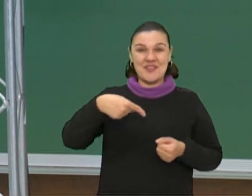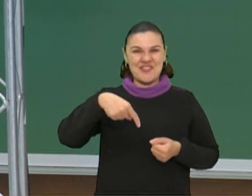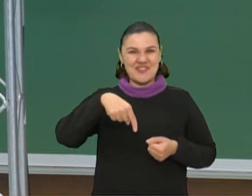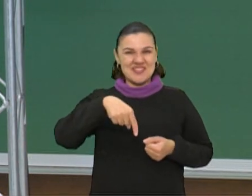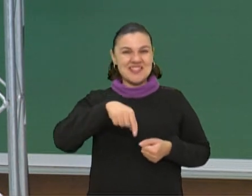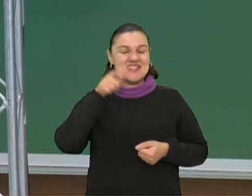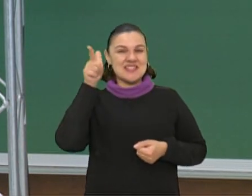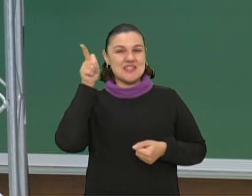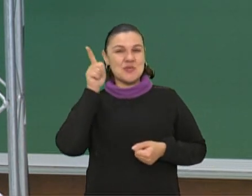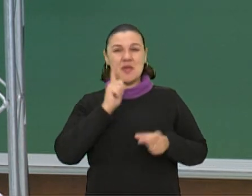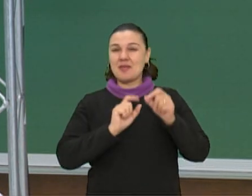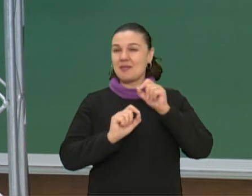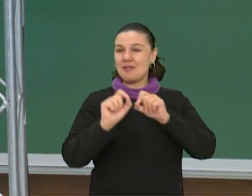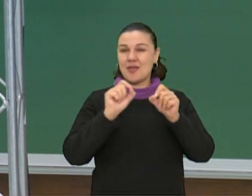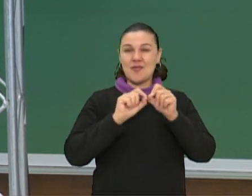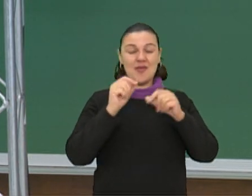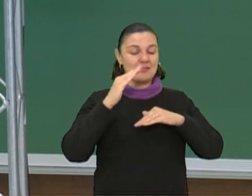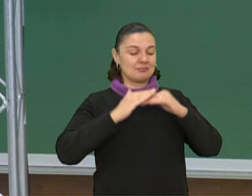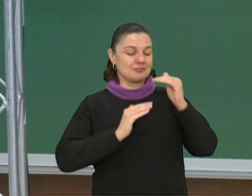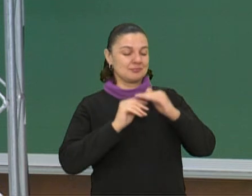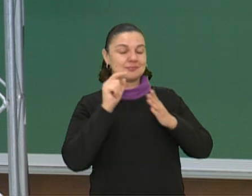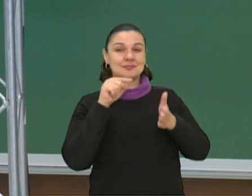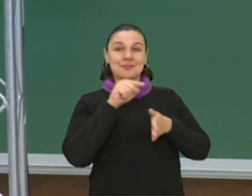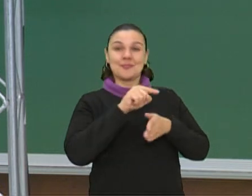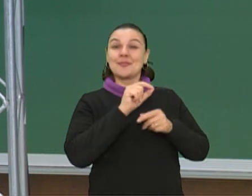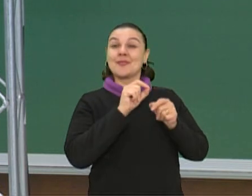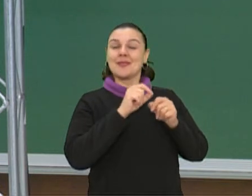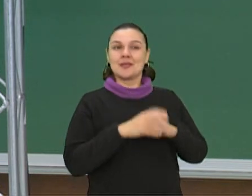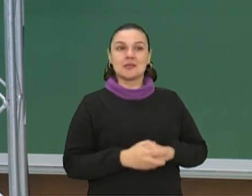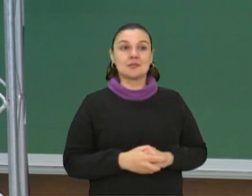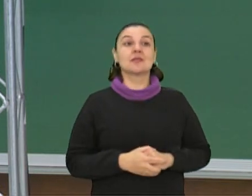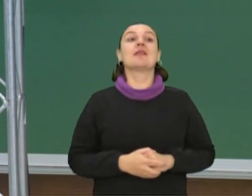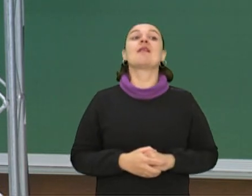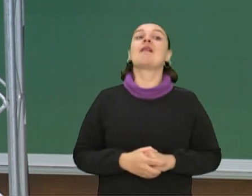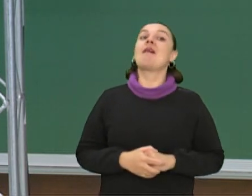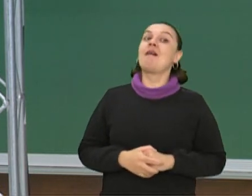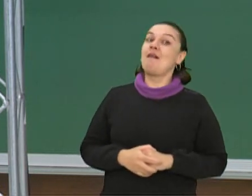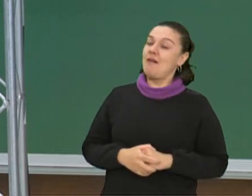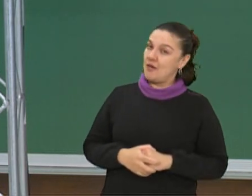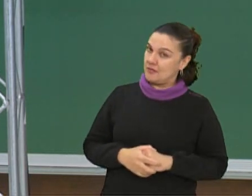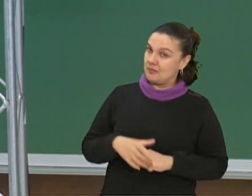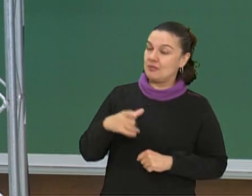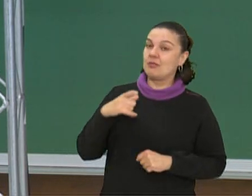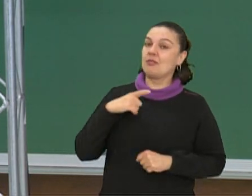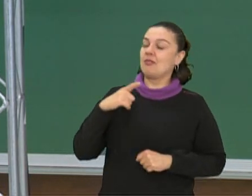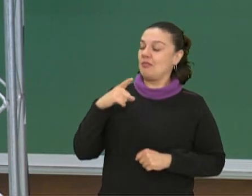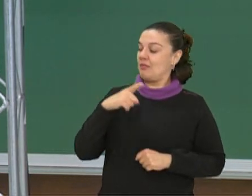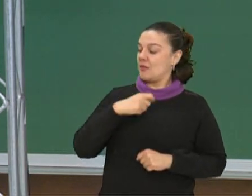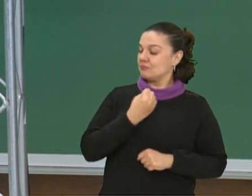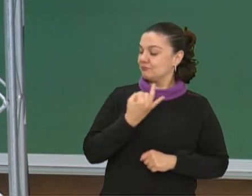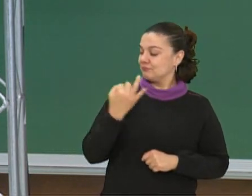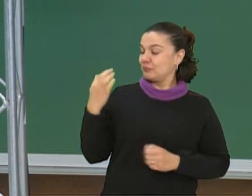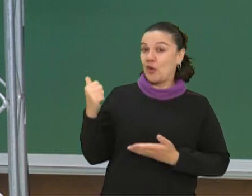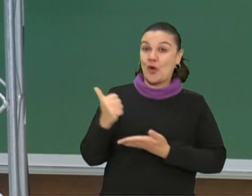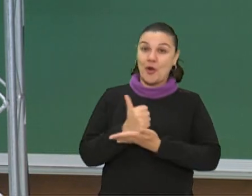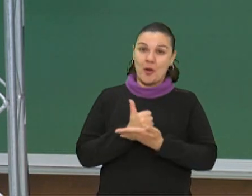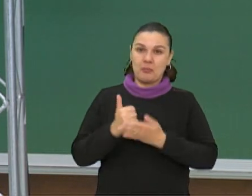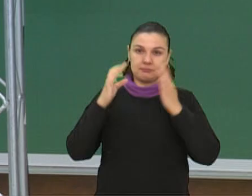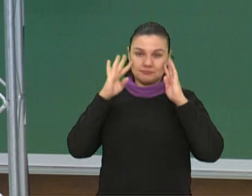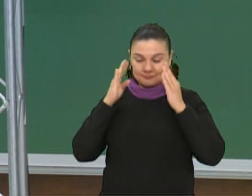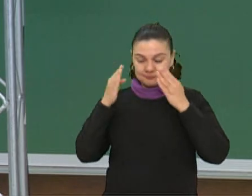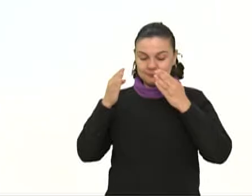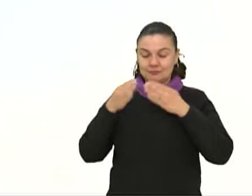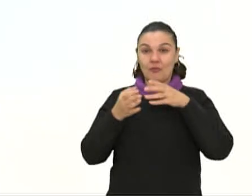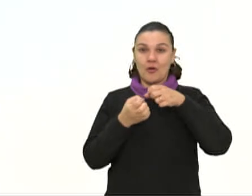Adivinha quem é que produz esse tipo de gênero? Vamos verificar? Há profissionais que se dedicam a esta